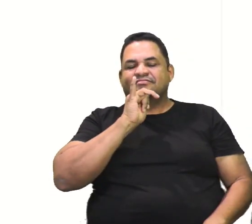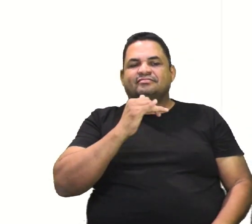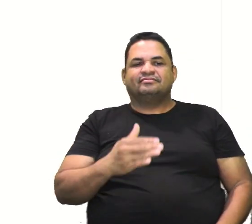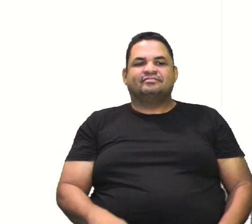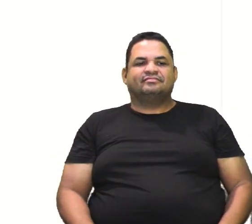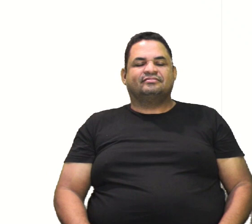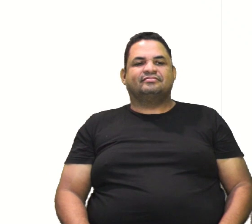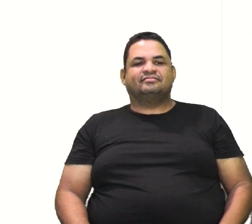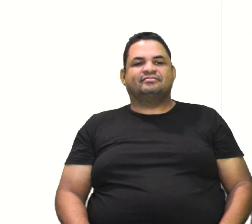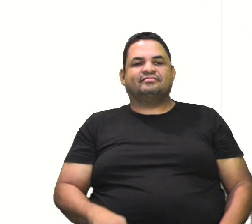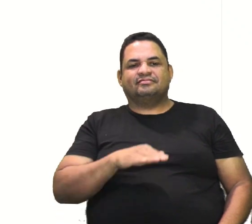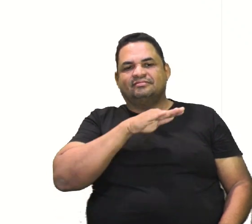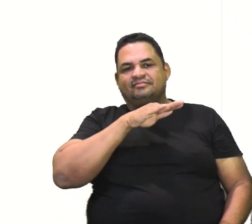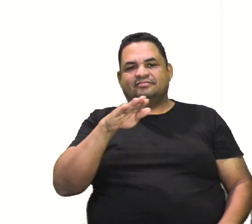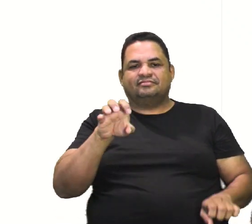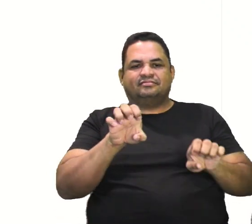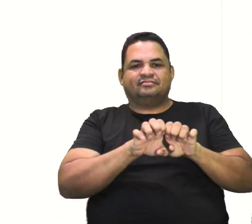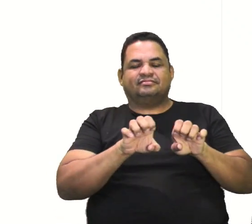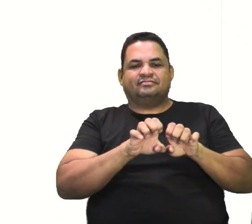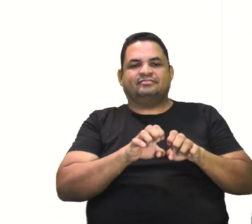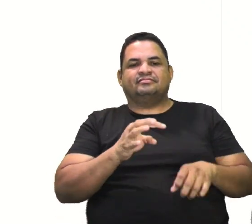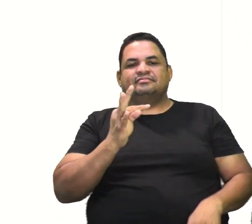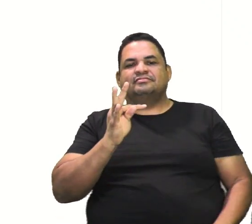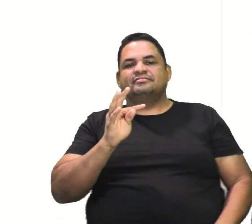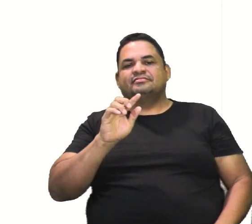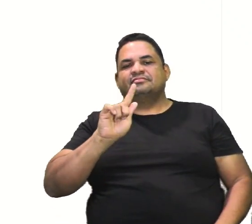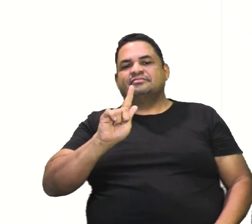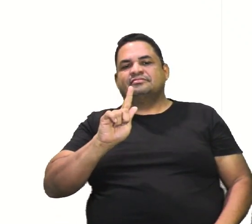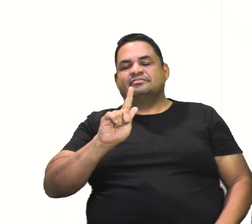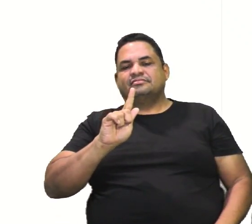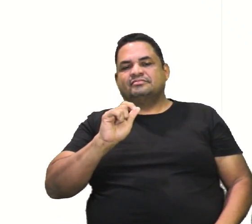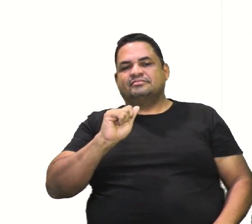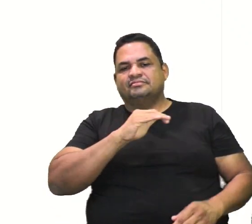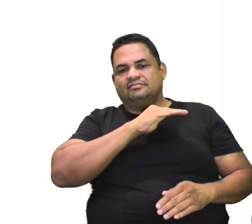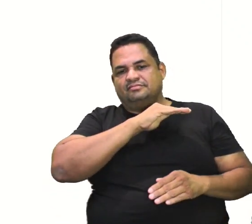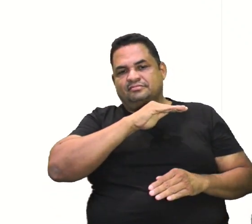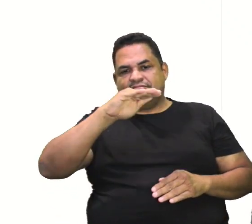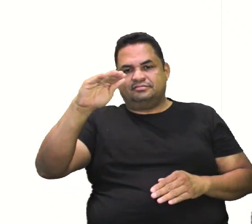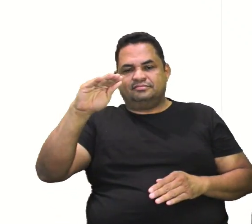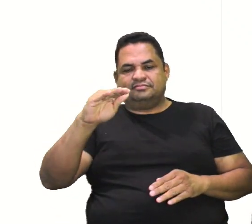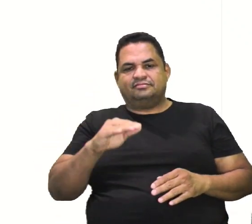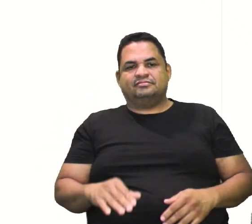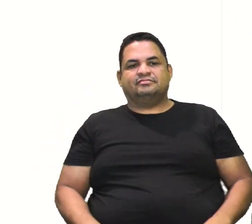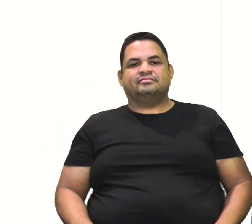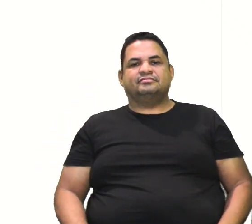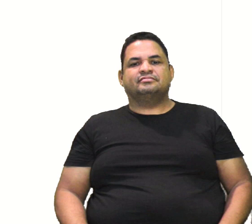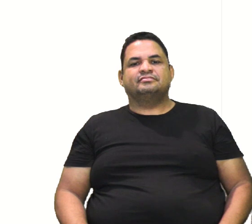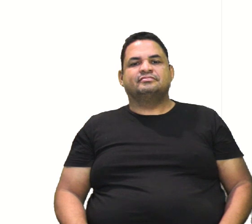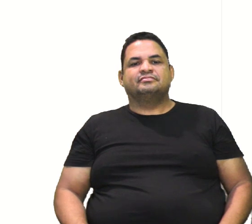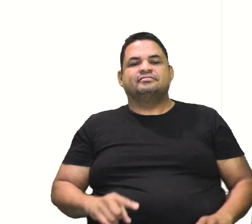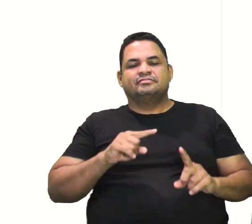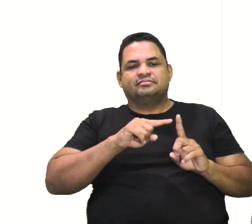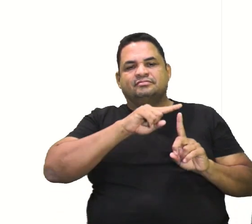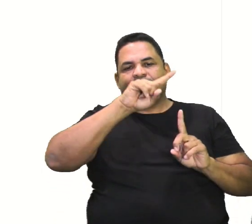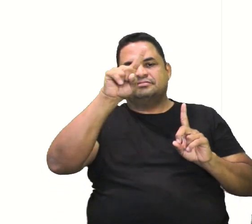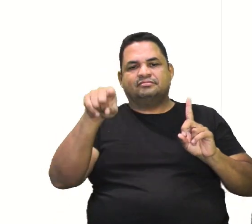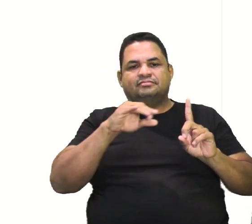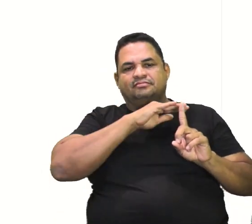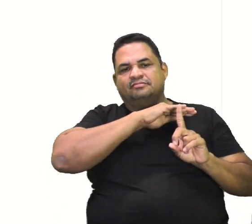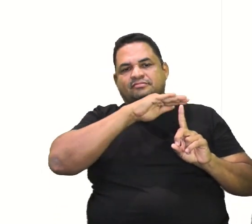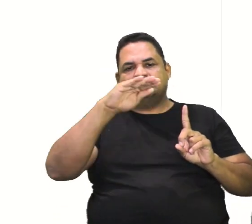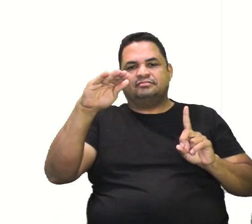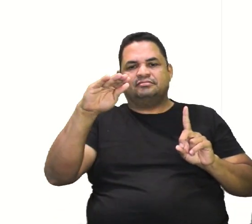exemplos. Vamos ver. Olha só, a reta de equação é tangente à circunferência. E